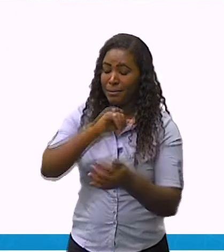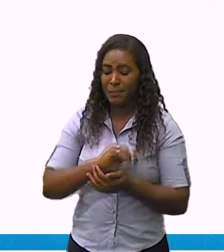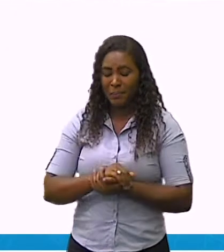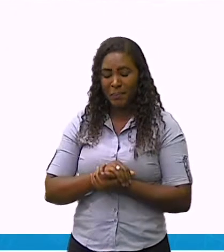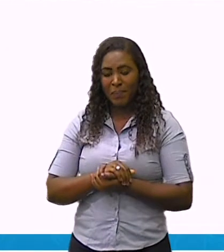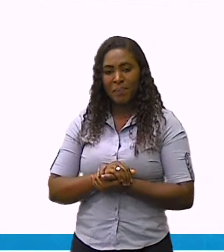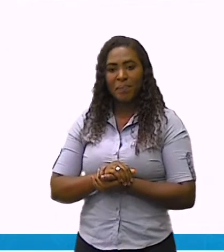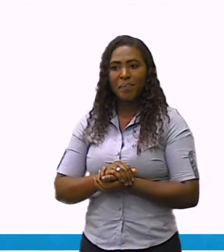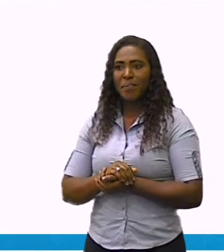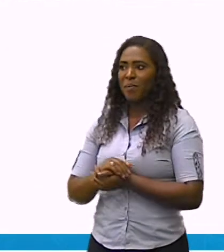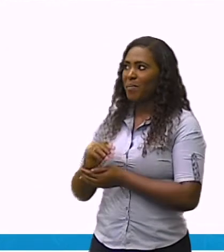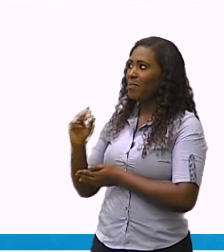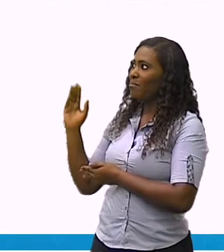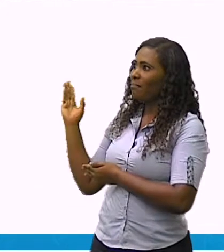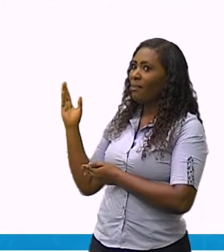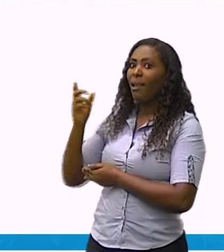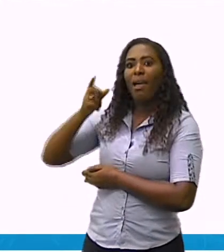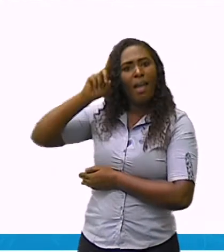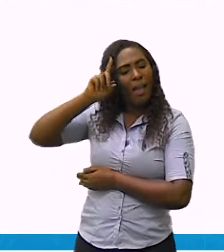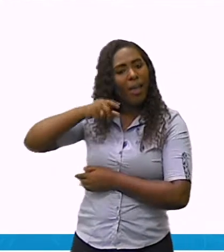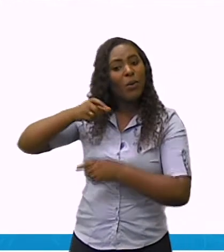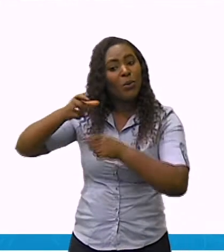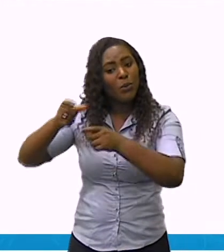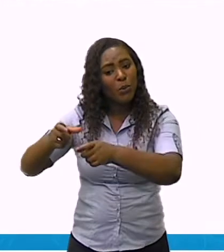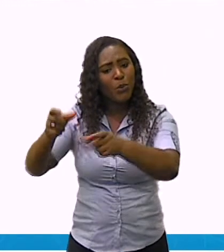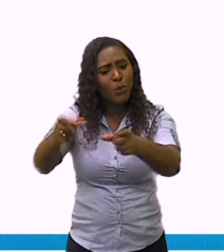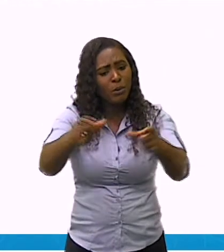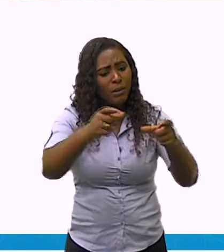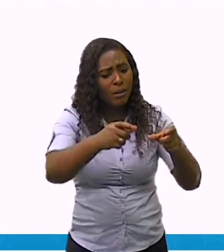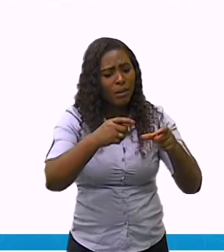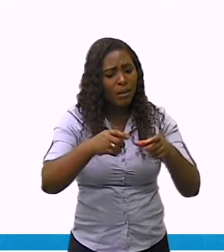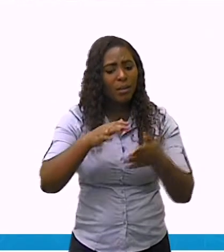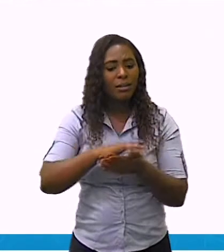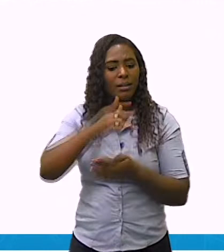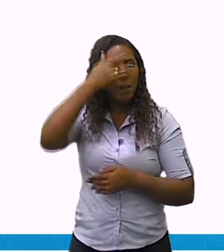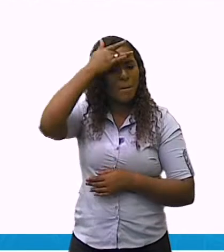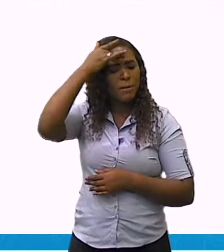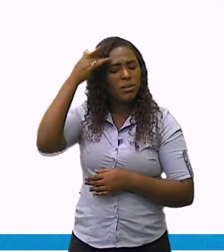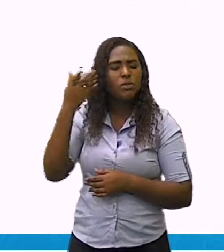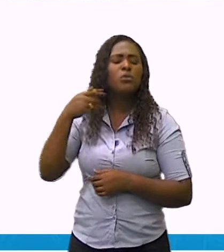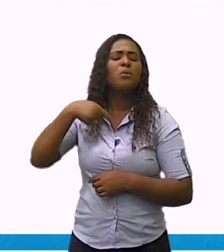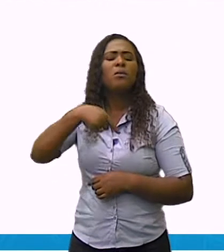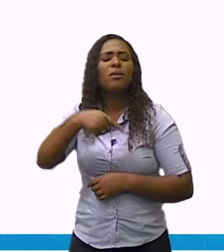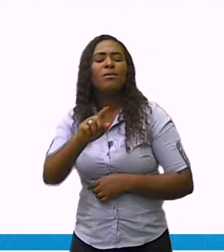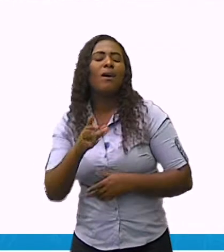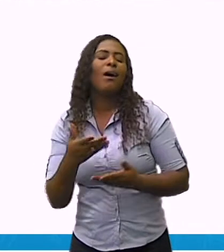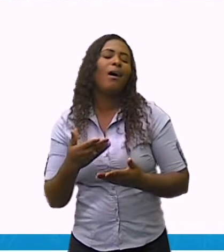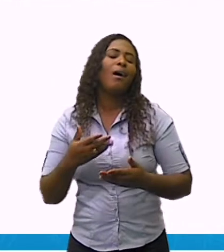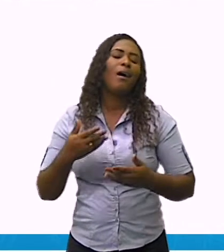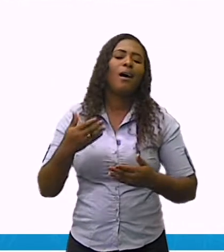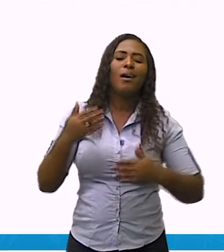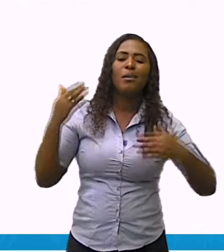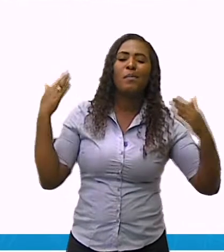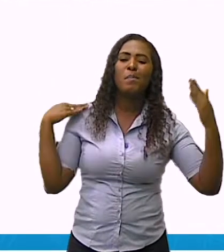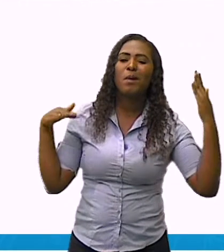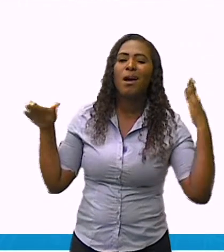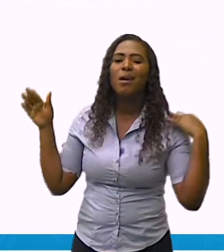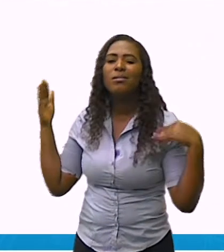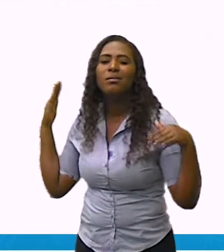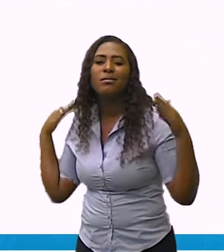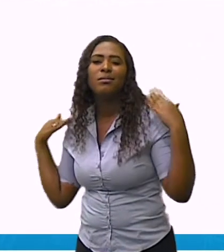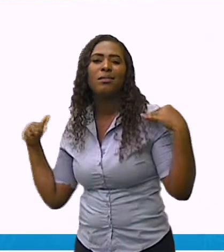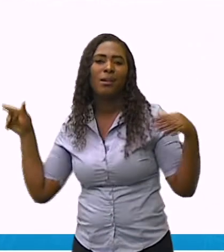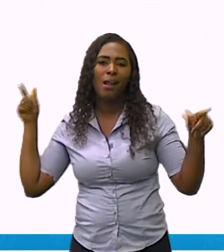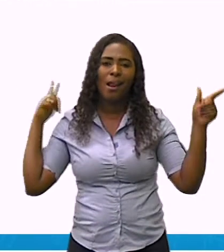são locais de convivência onde são desenvolvidos o lazer e o convívio da população.